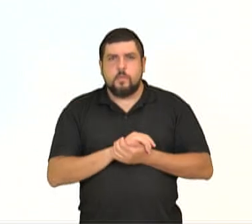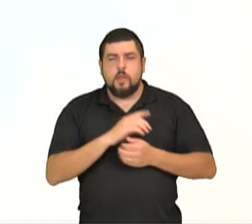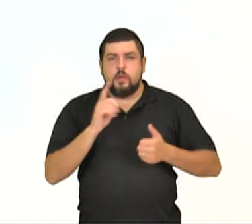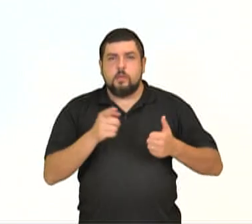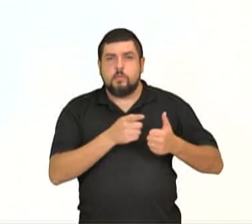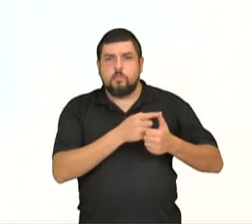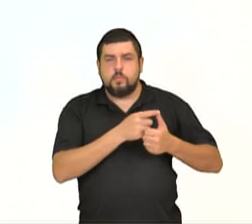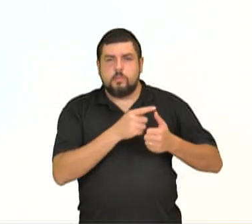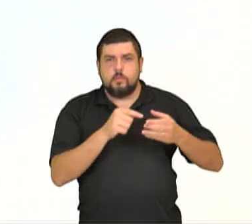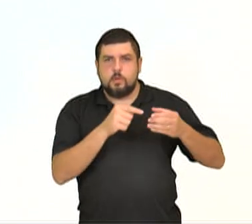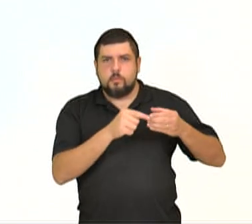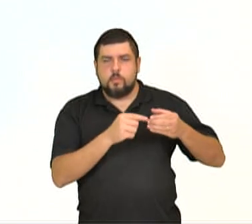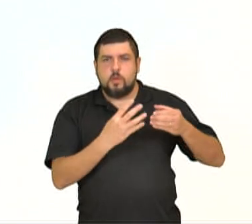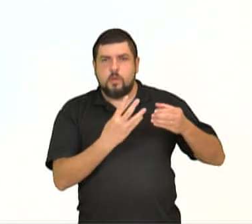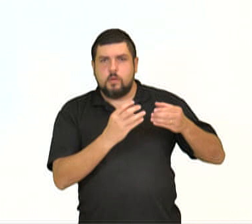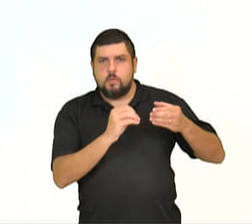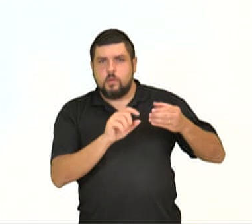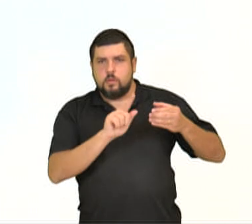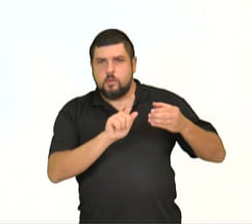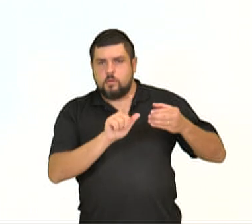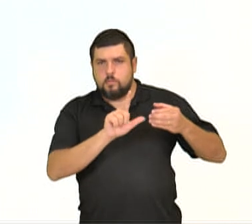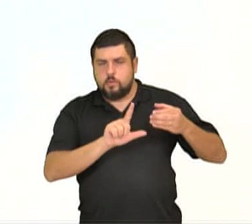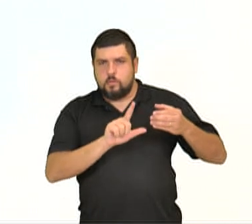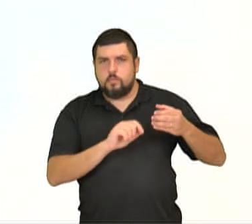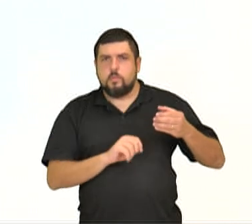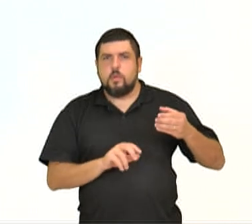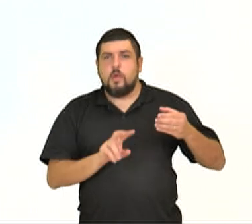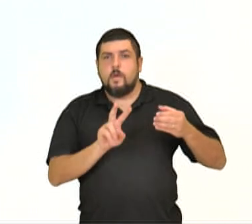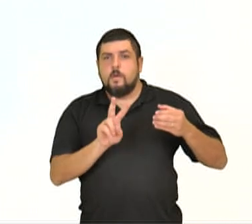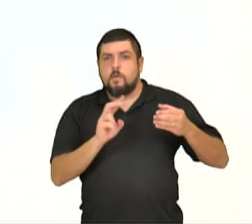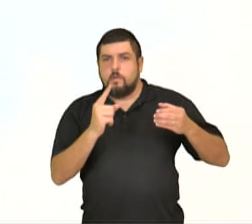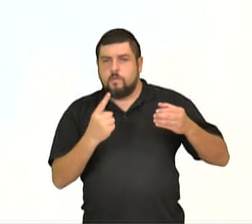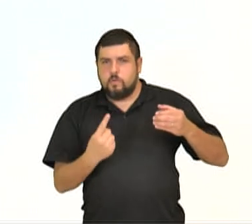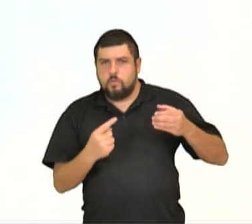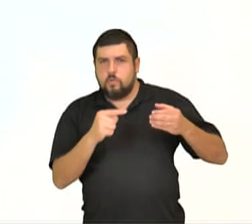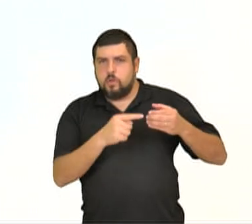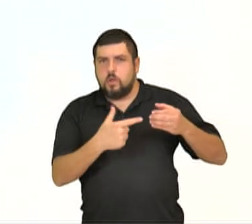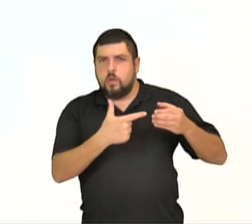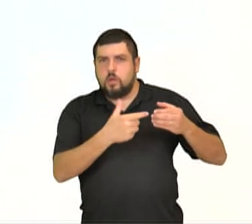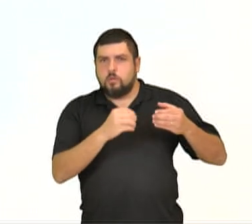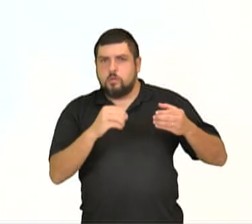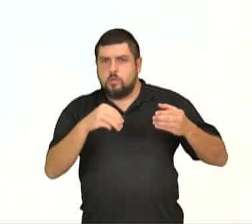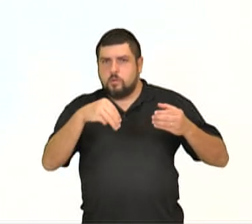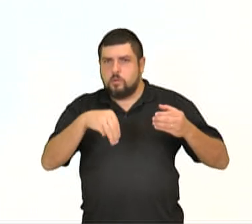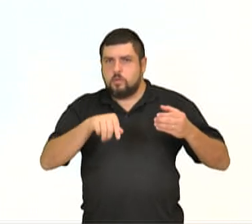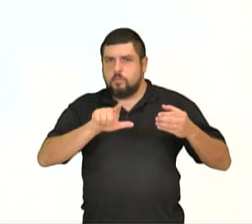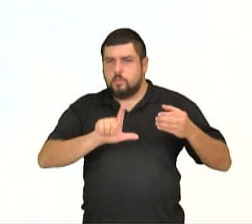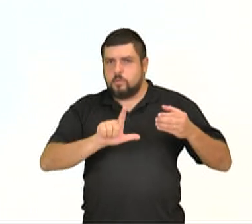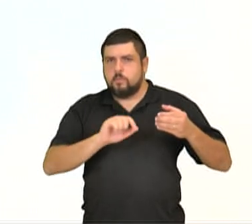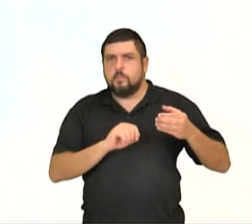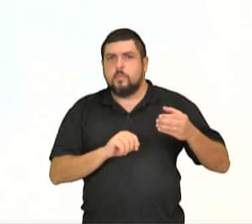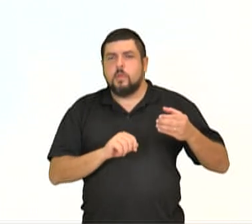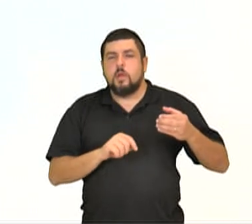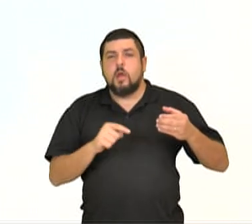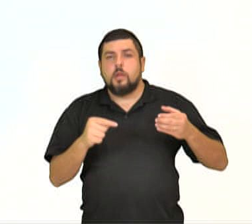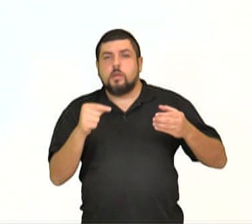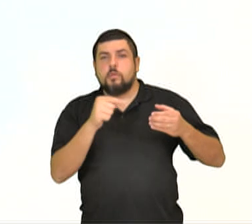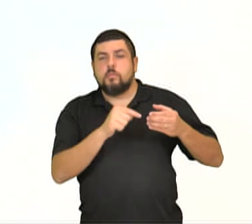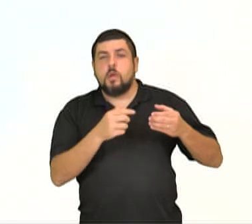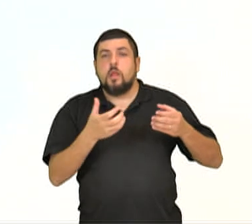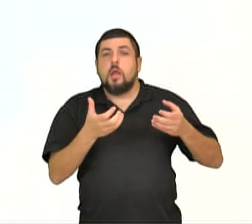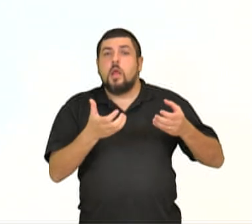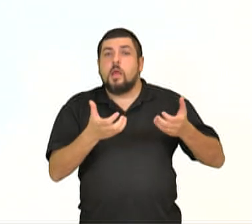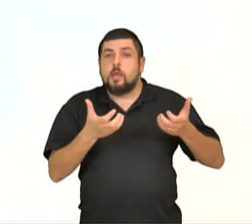inicial é 40 gramas por litro, o V1 é 200 ml, 0,25 litros, e a concentração que ele quer